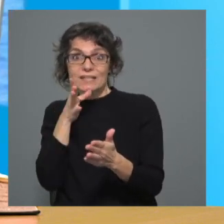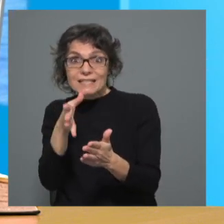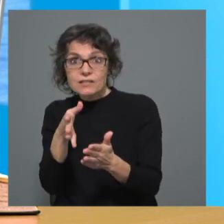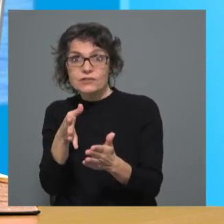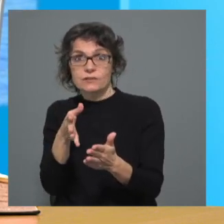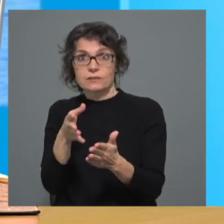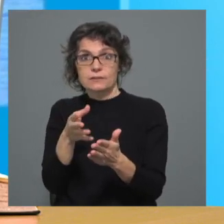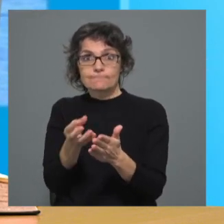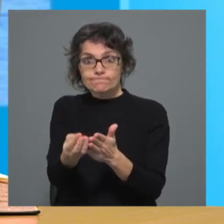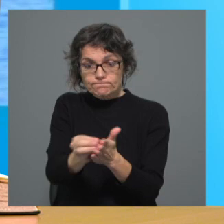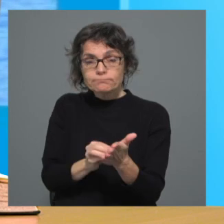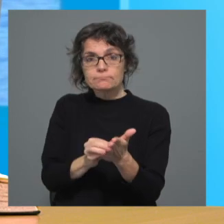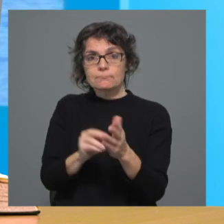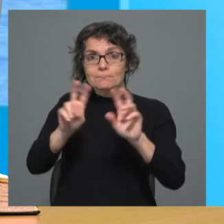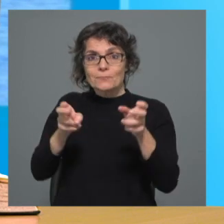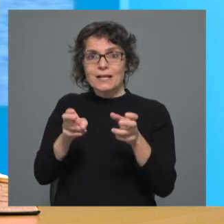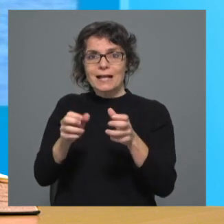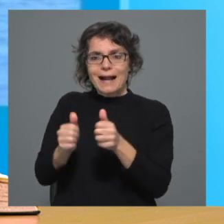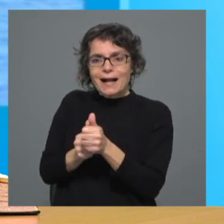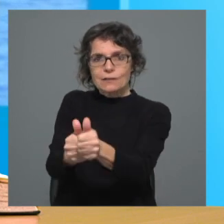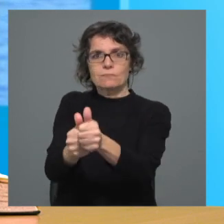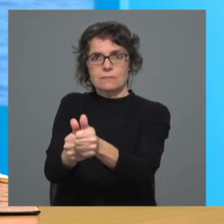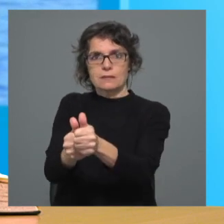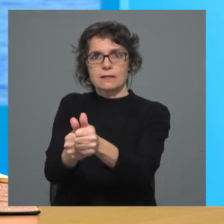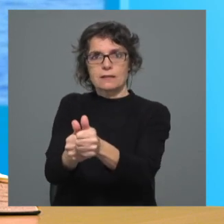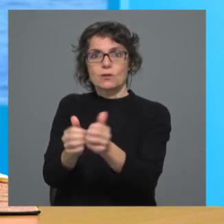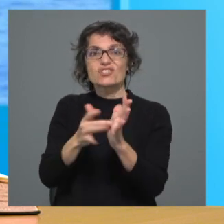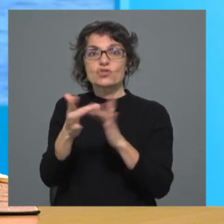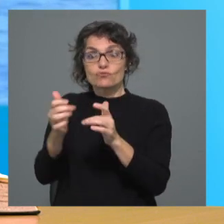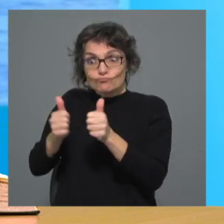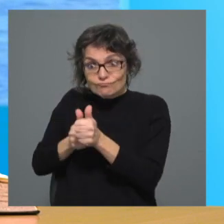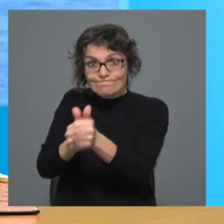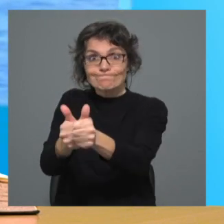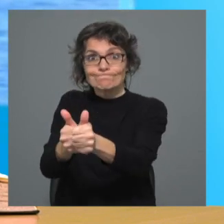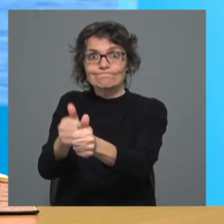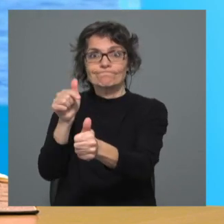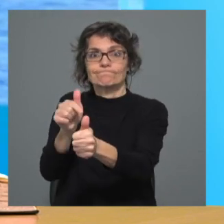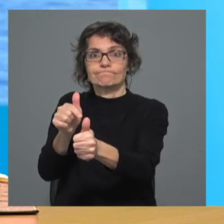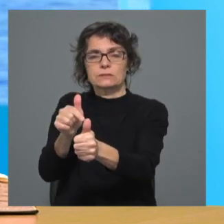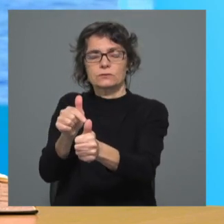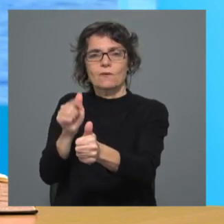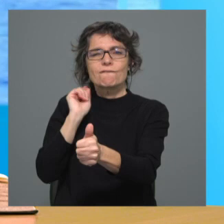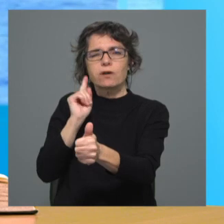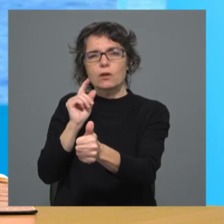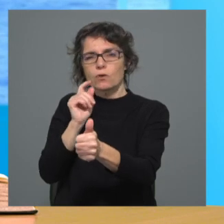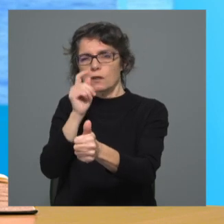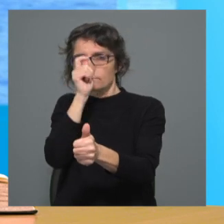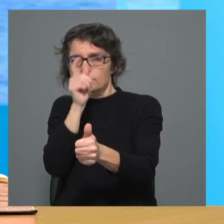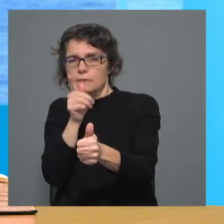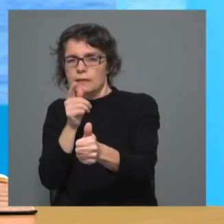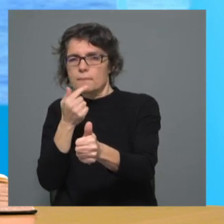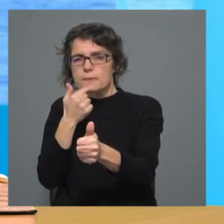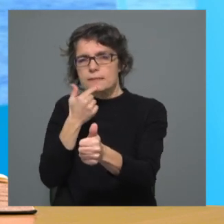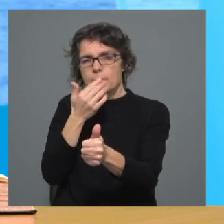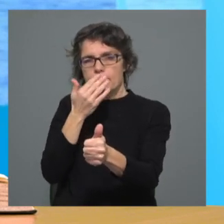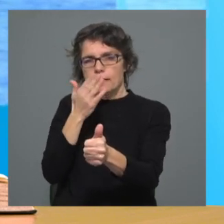é seguir. O seguir Jesus, tomando os valores que ele toma, as inquietações que ele tem,